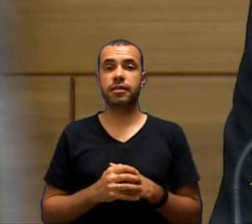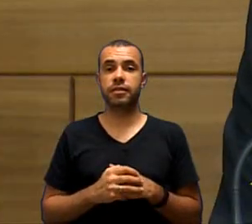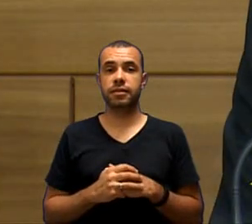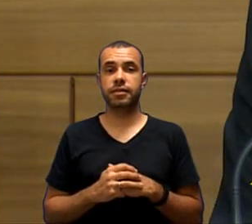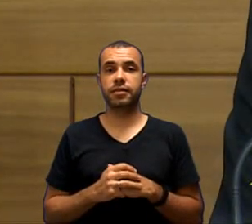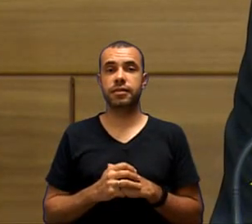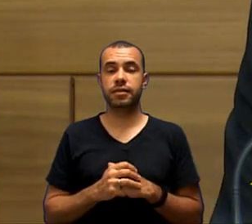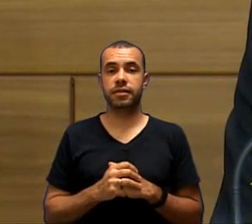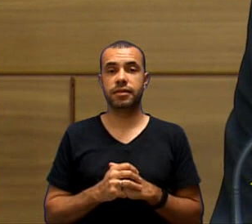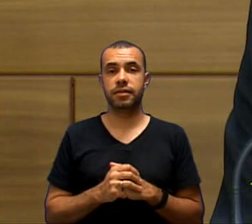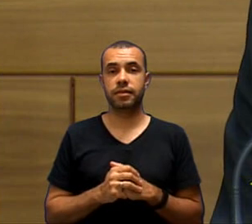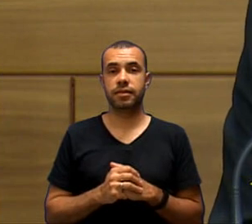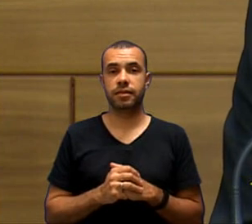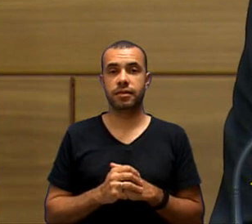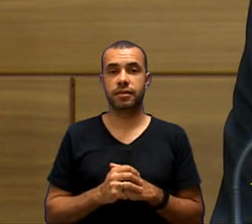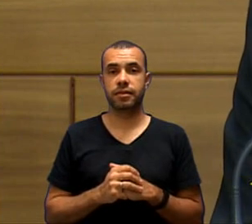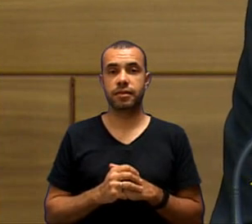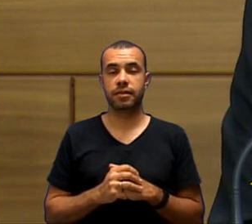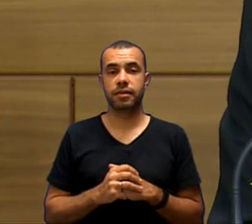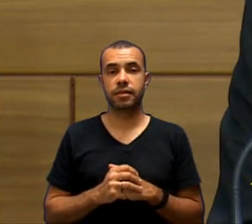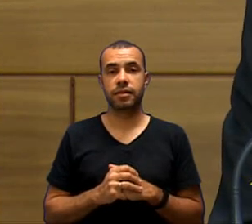porém